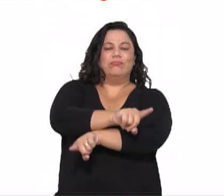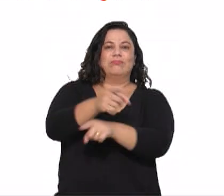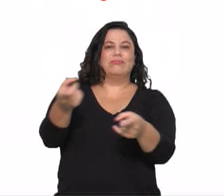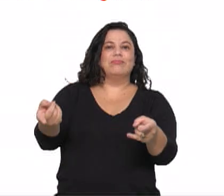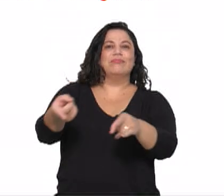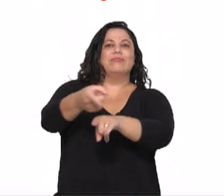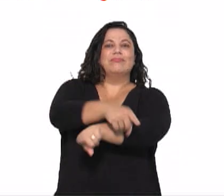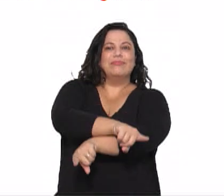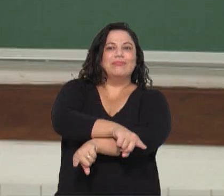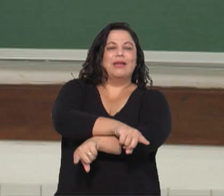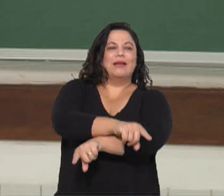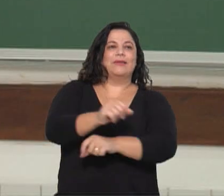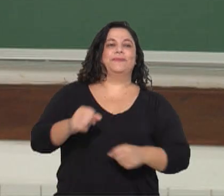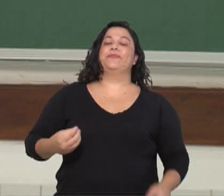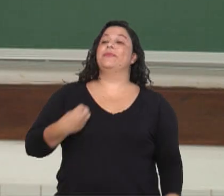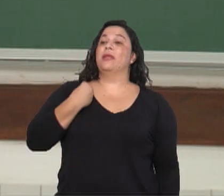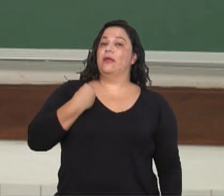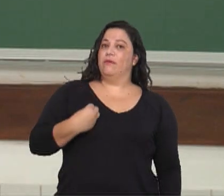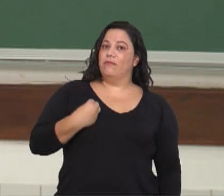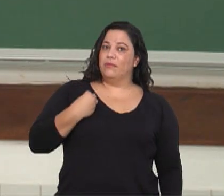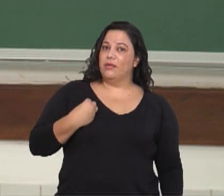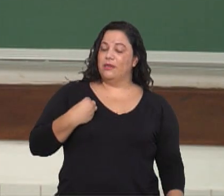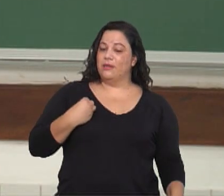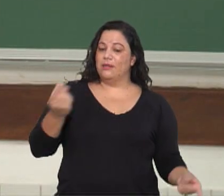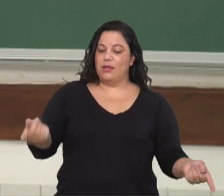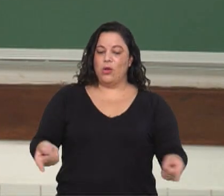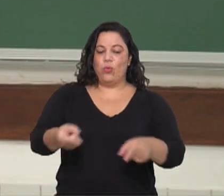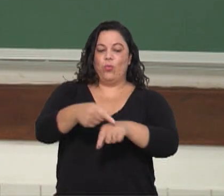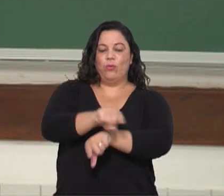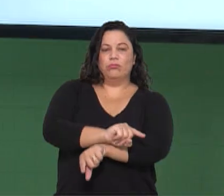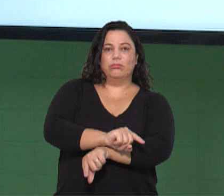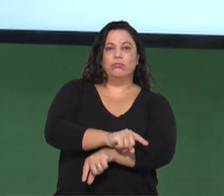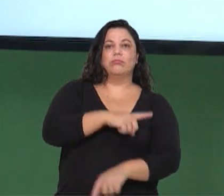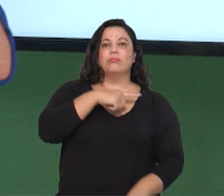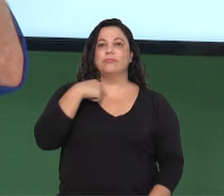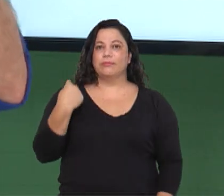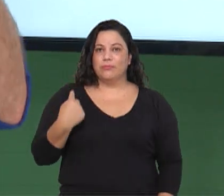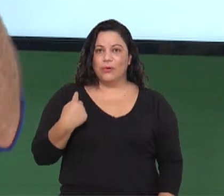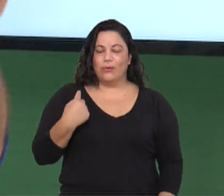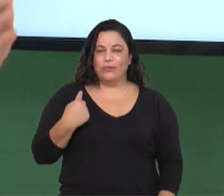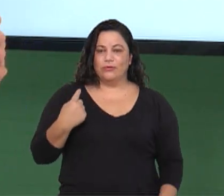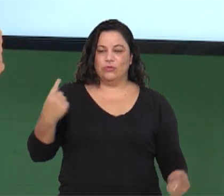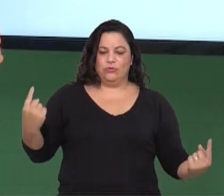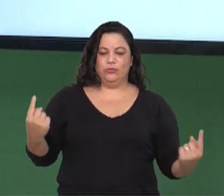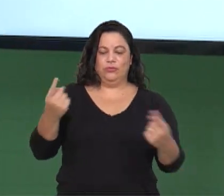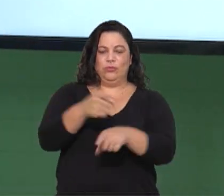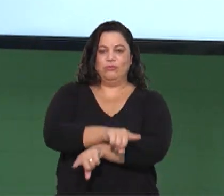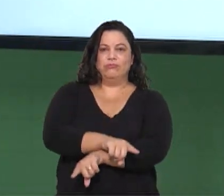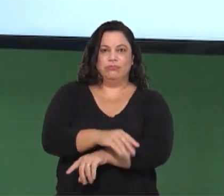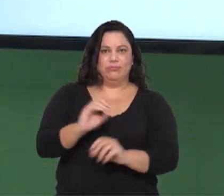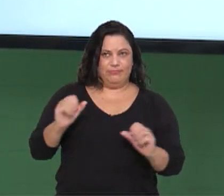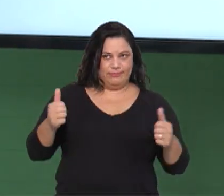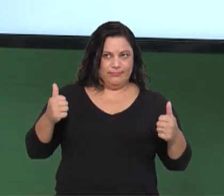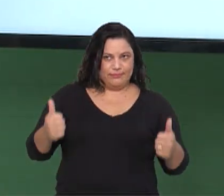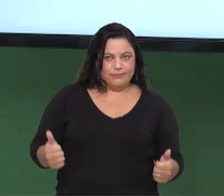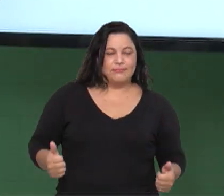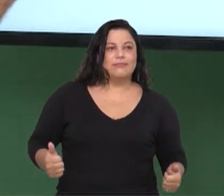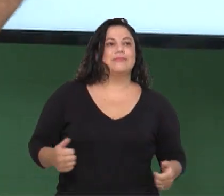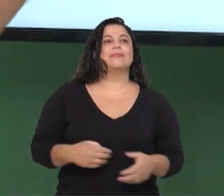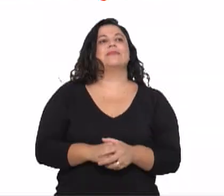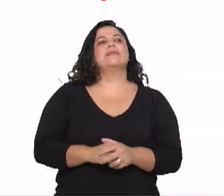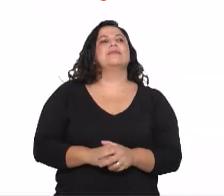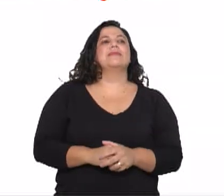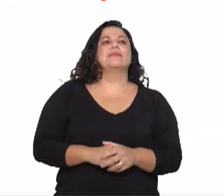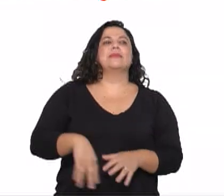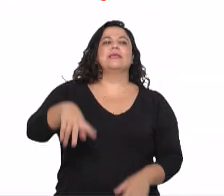e morte. A vida é contrária da morte. São coisas opostas. Chamamos